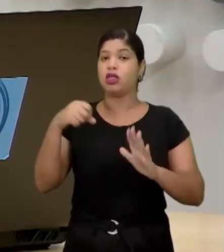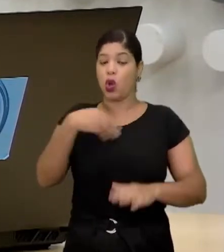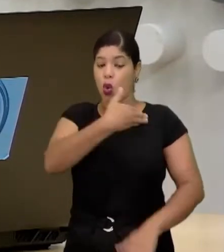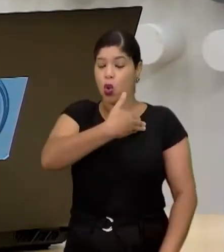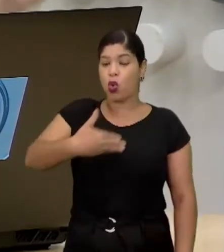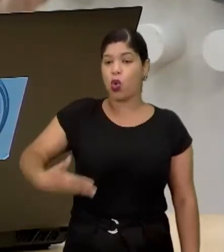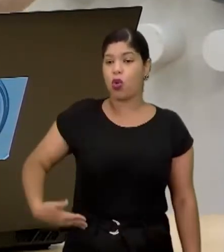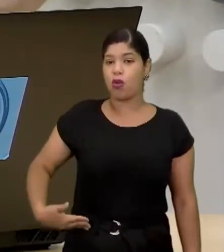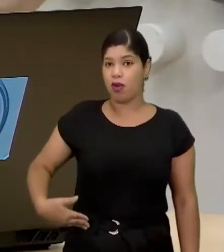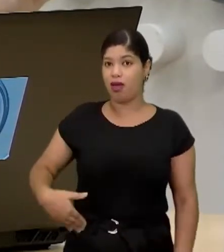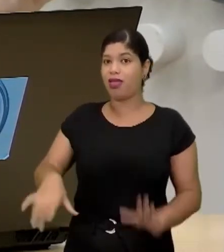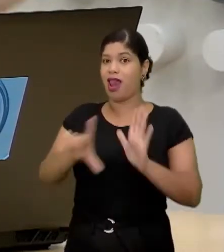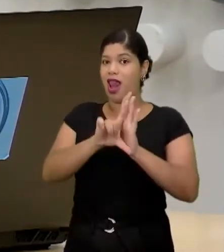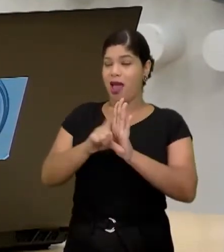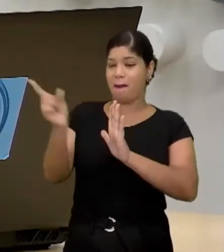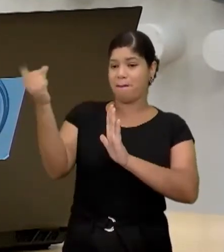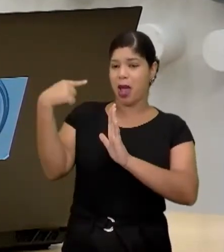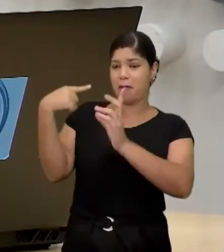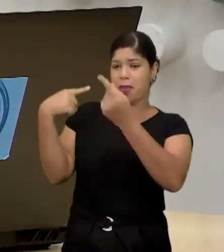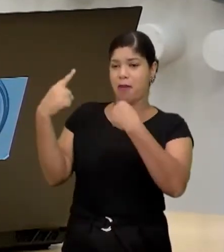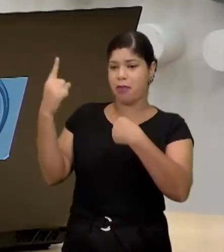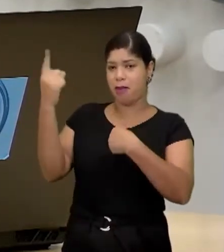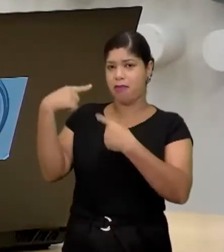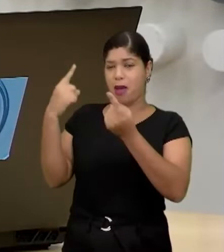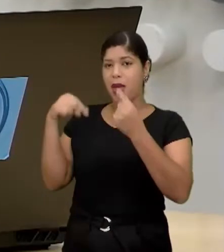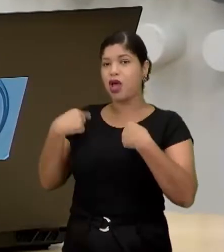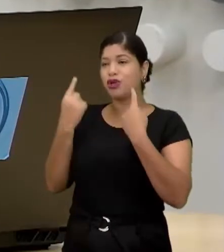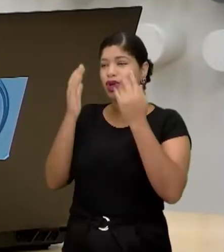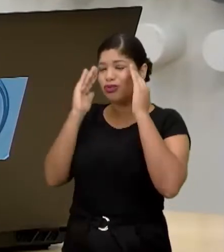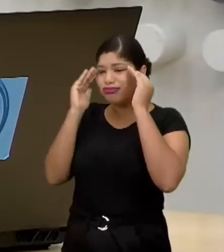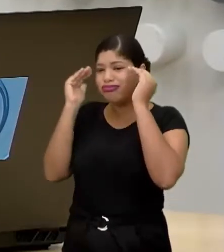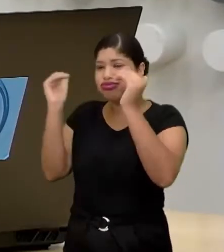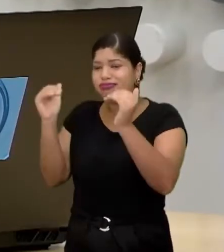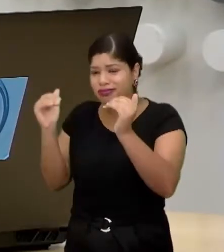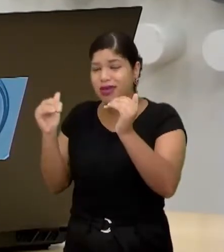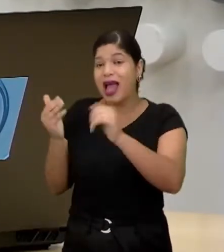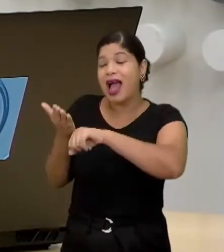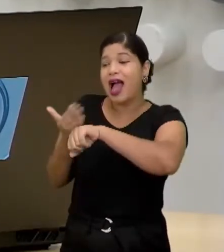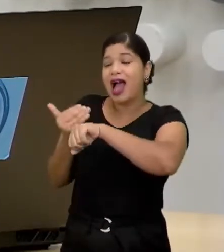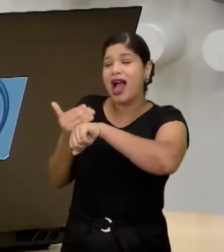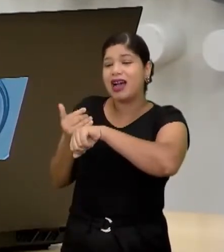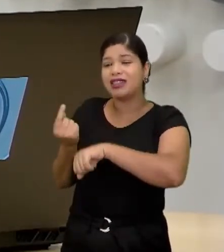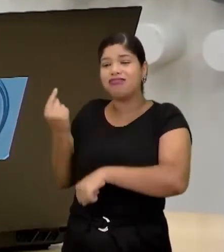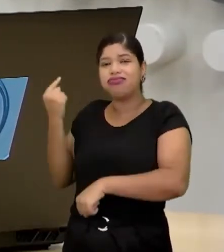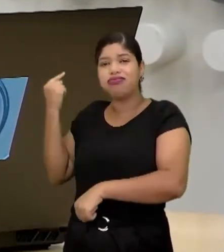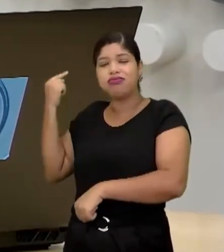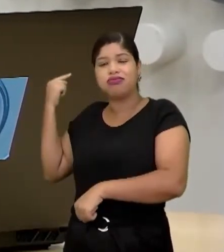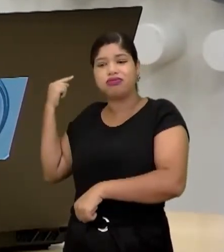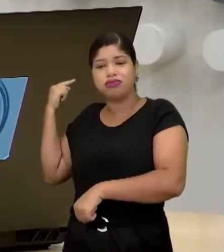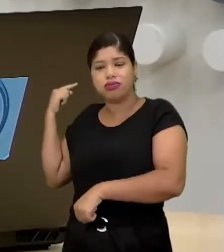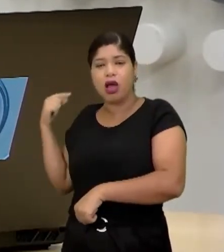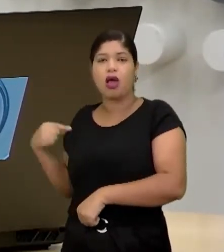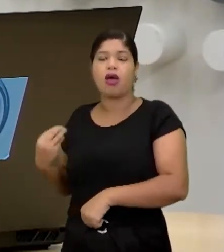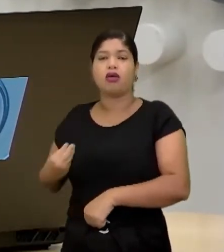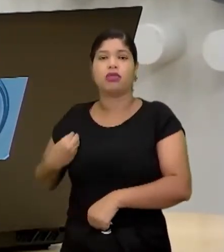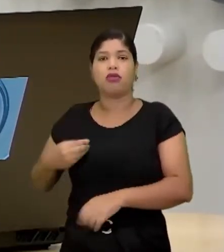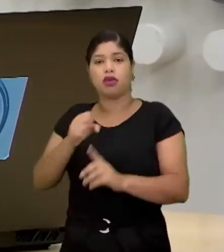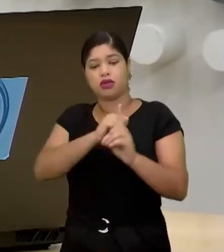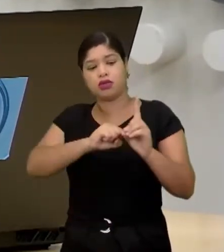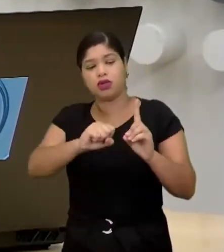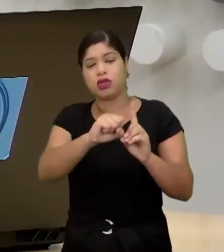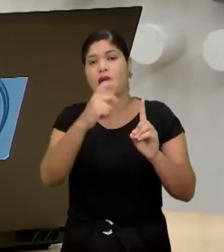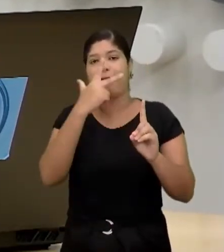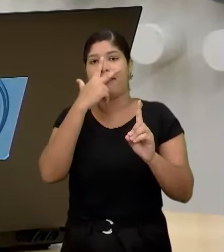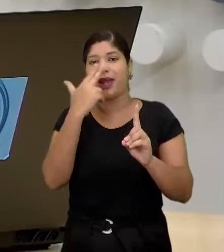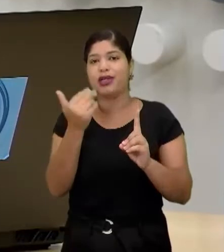que ditava as leis as quais Todos deveriam obedecer né antes da gente viver nesse